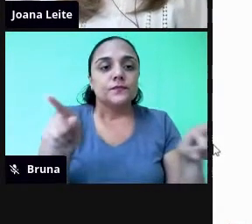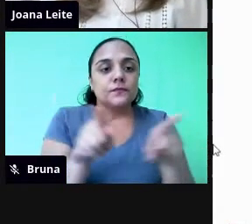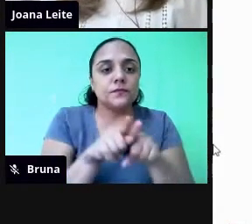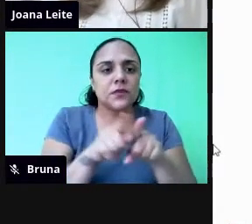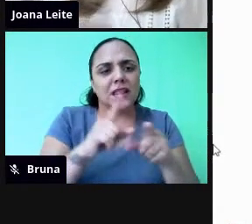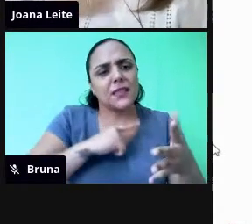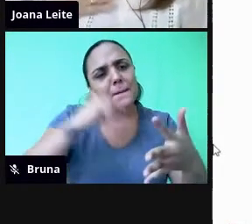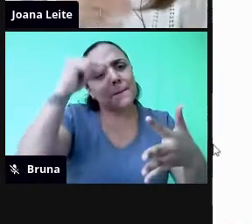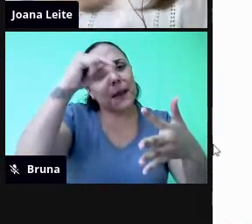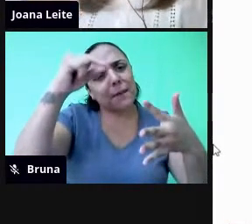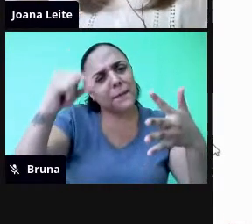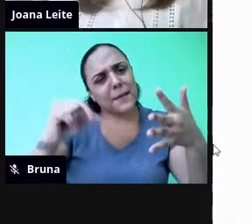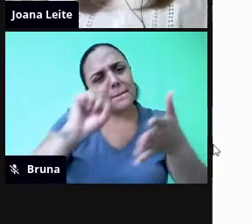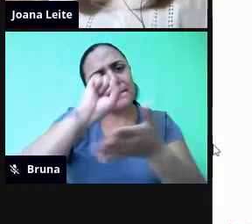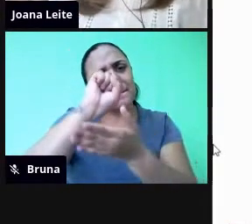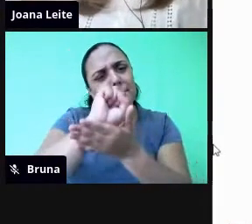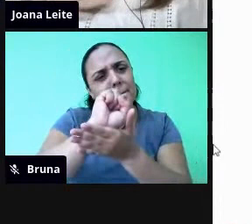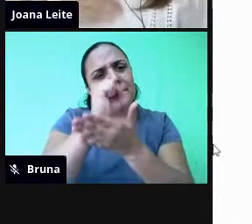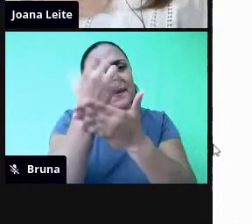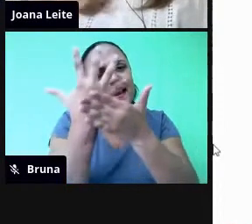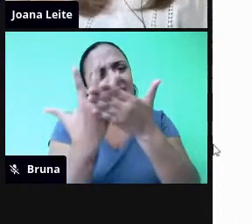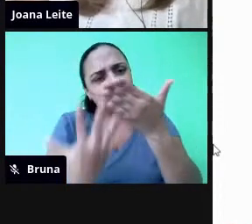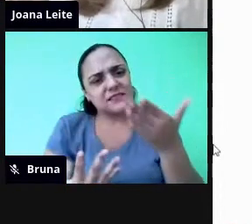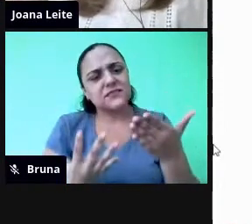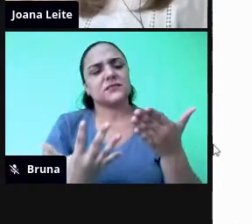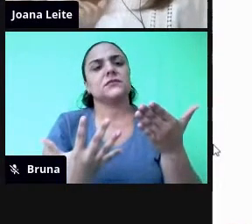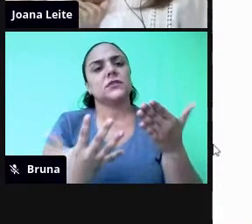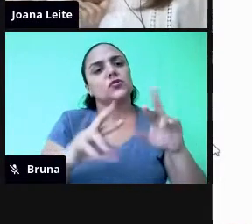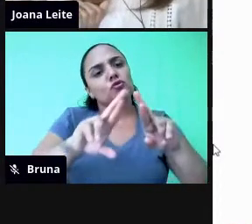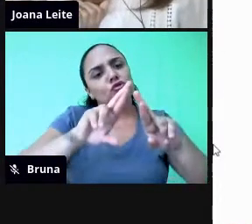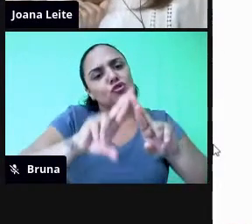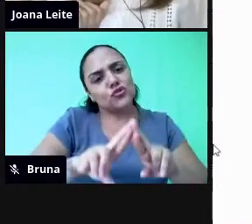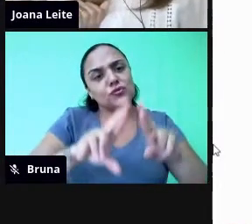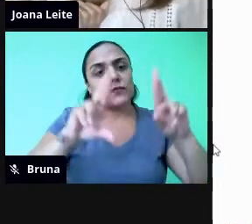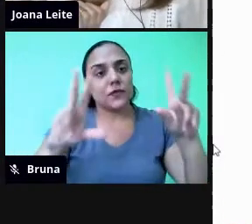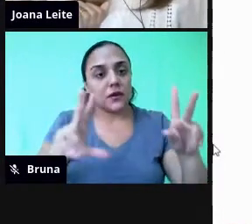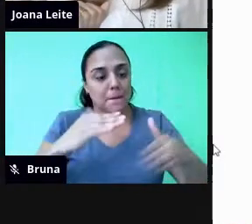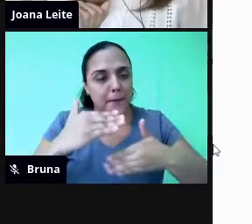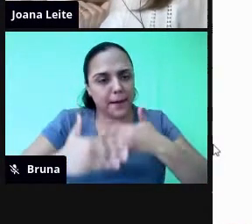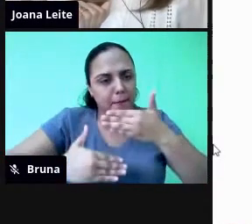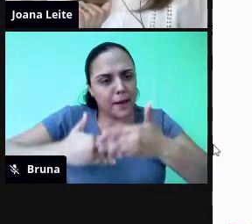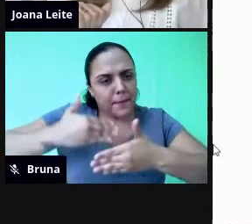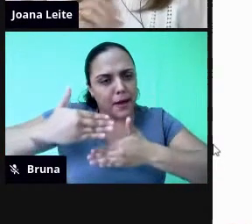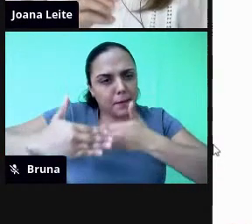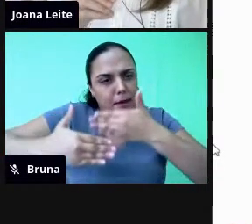outras características que vão, com o passar dos anos, elas vão ficando mais